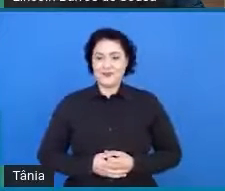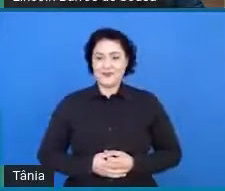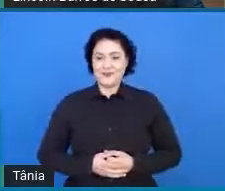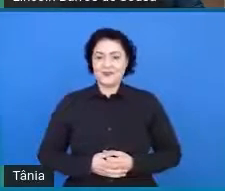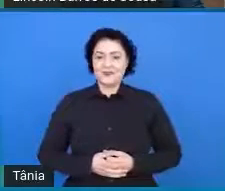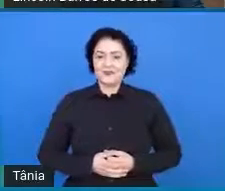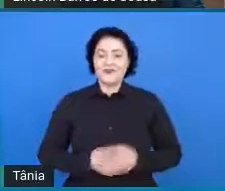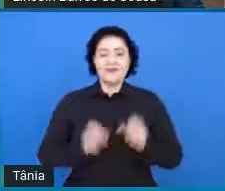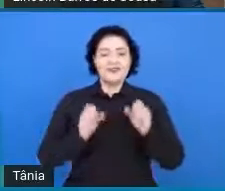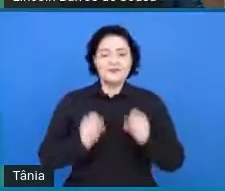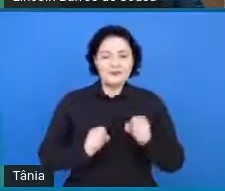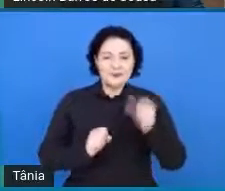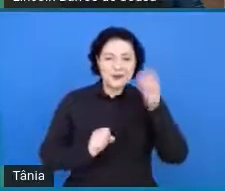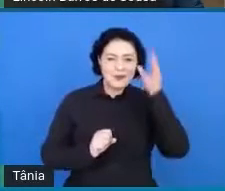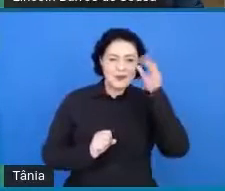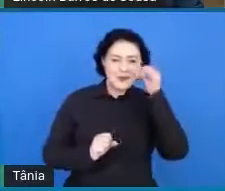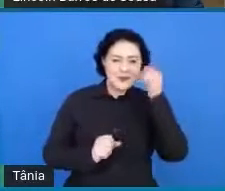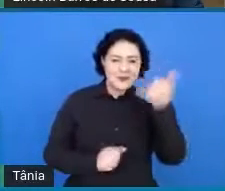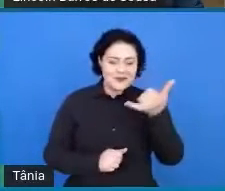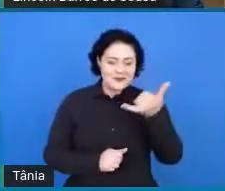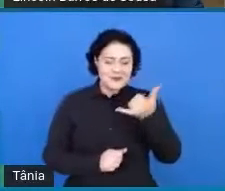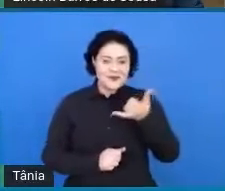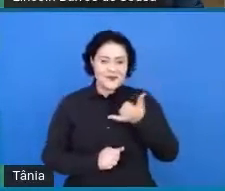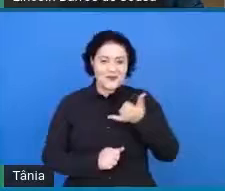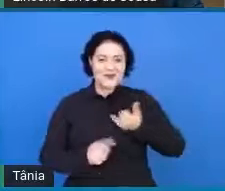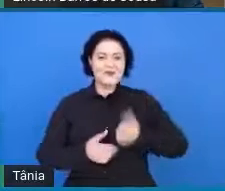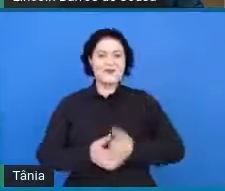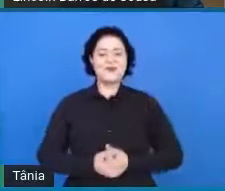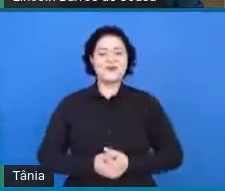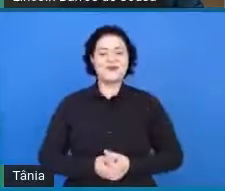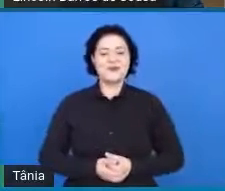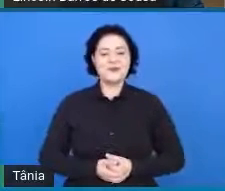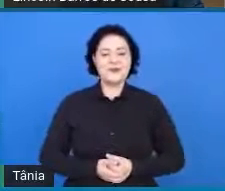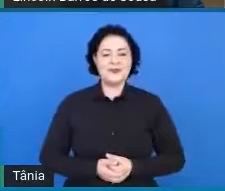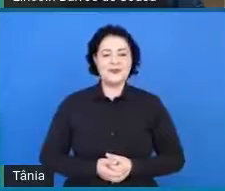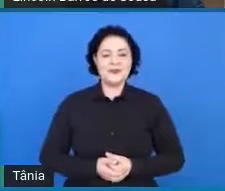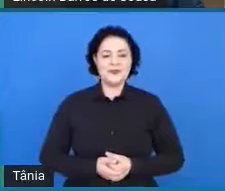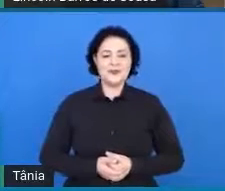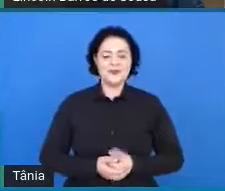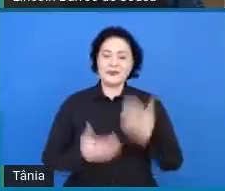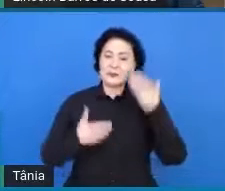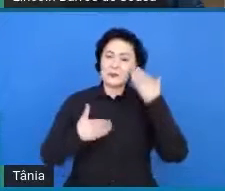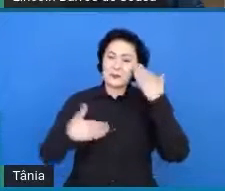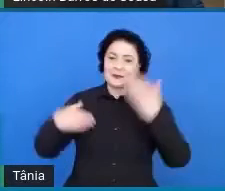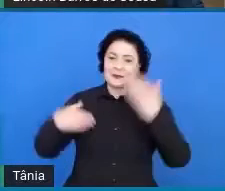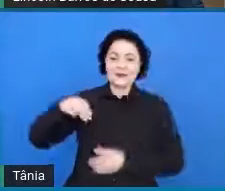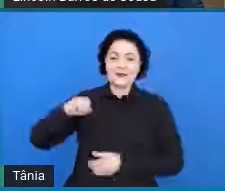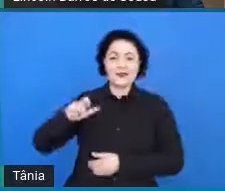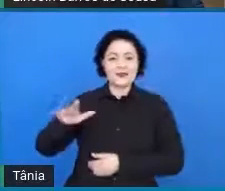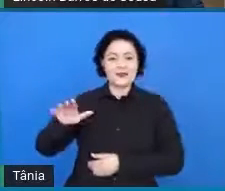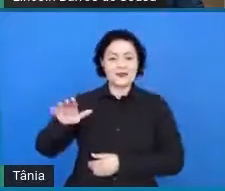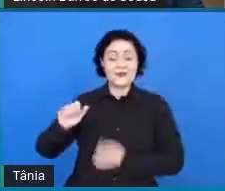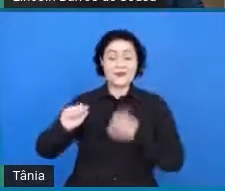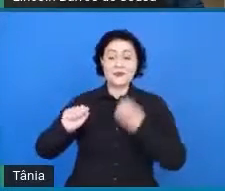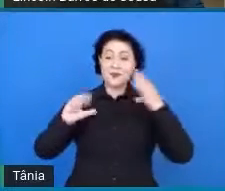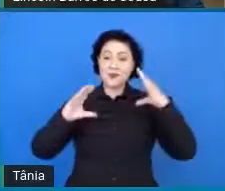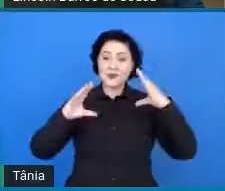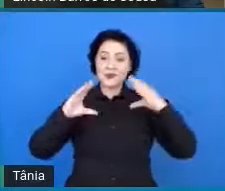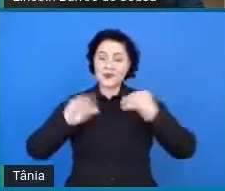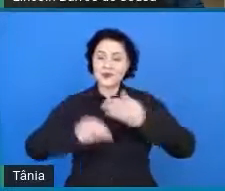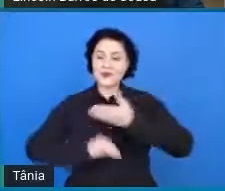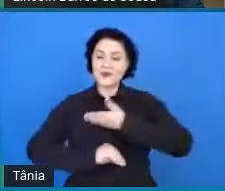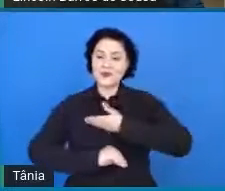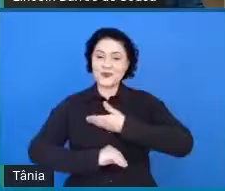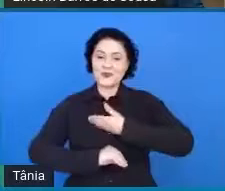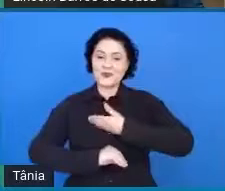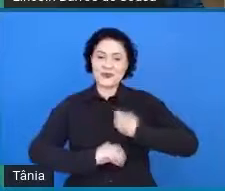o satisfaça a curiosidade de tantos de nós obrigado Malena uma boa noite aos amigos